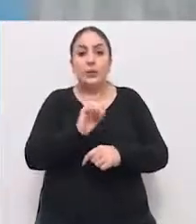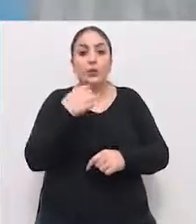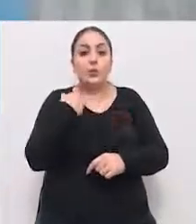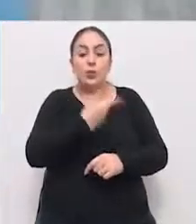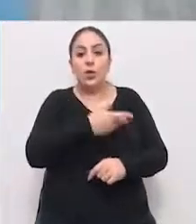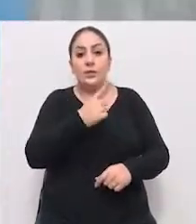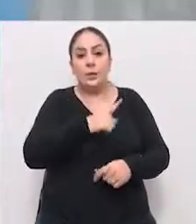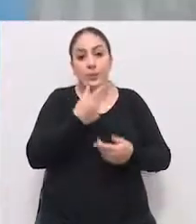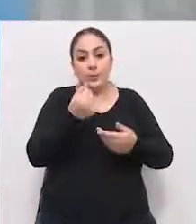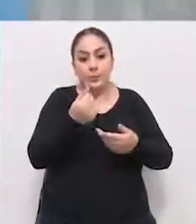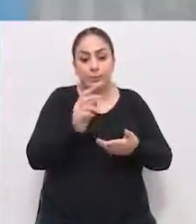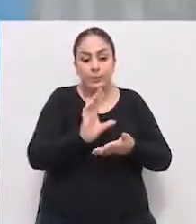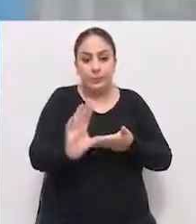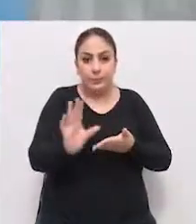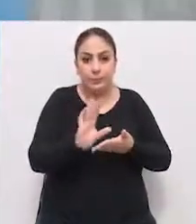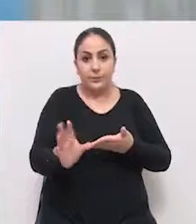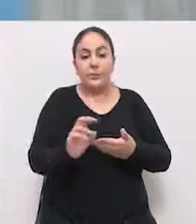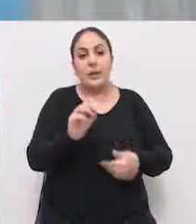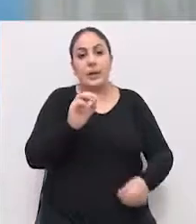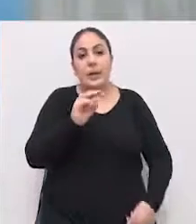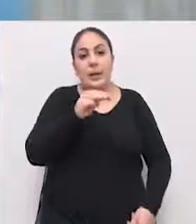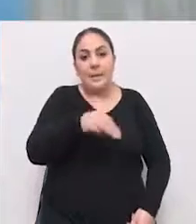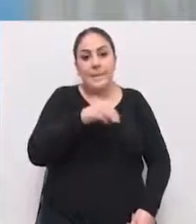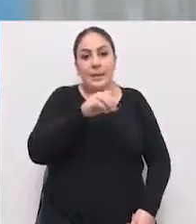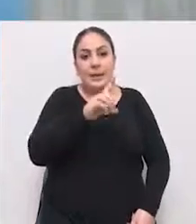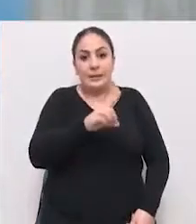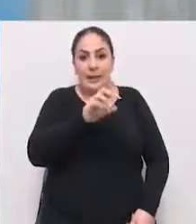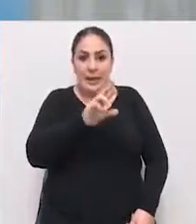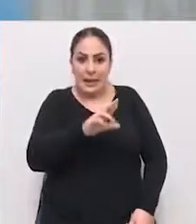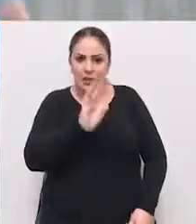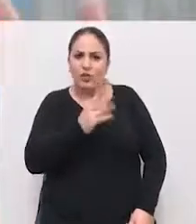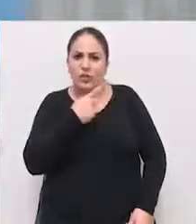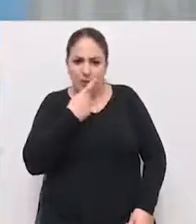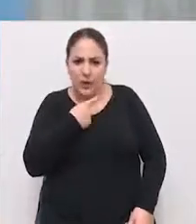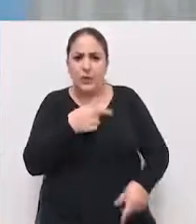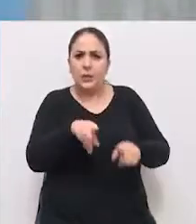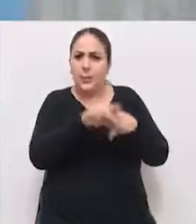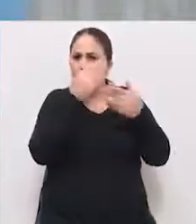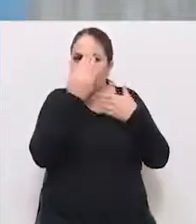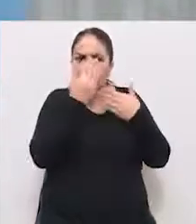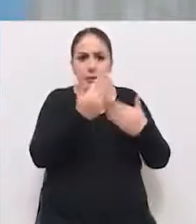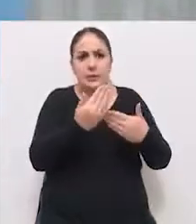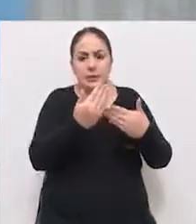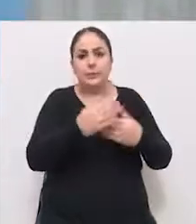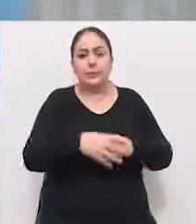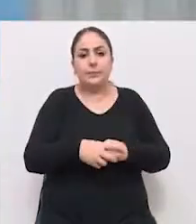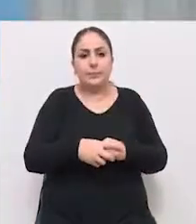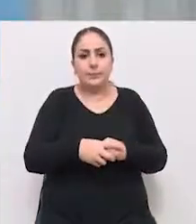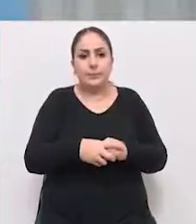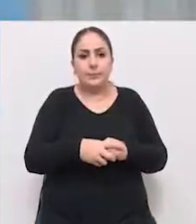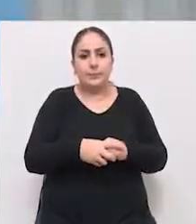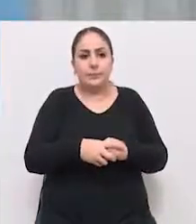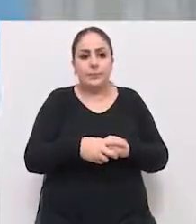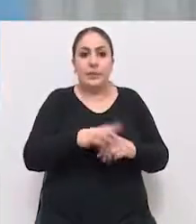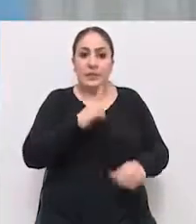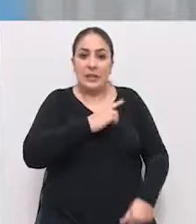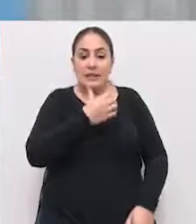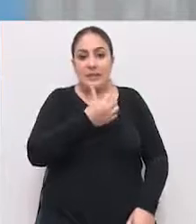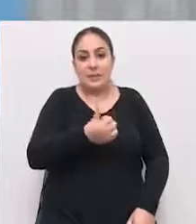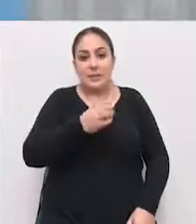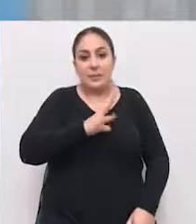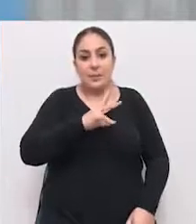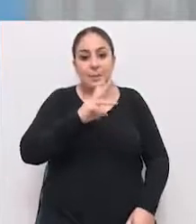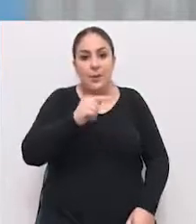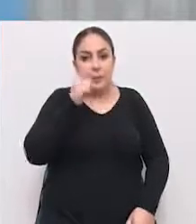estado, nós temos os recursos então, do MDR, eu já falei e agradeci o deputado, que são